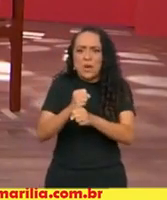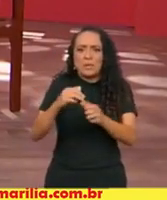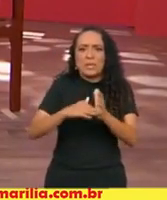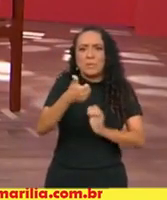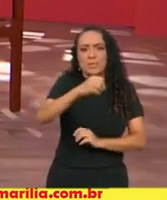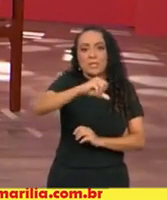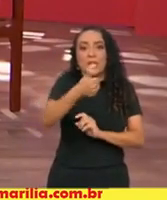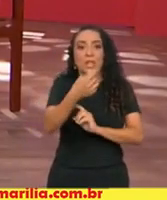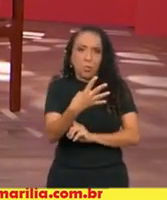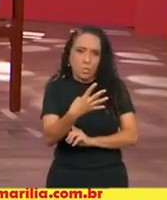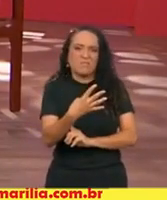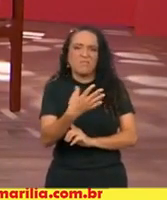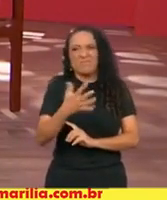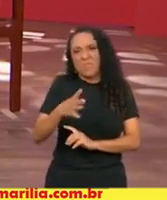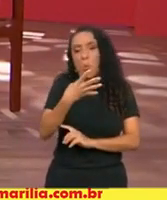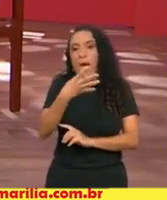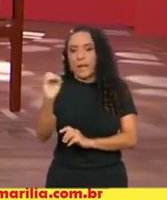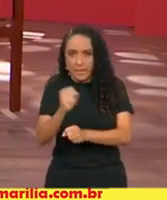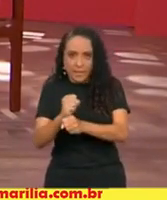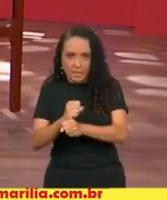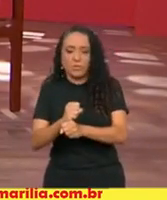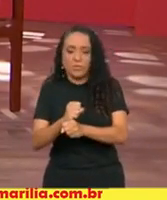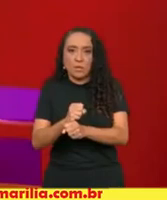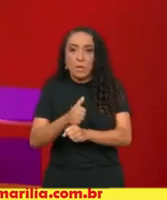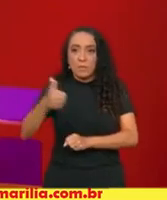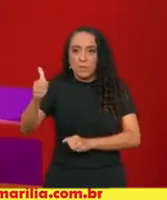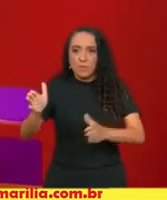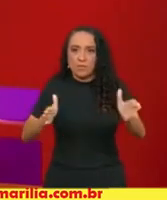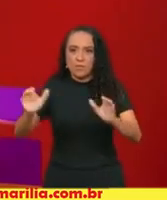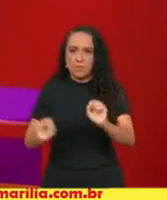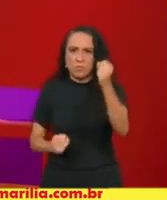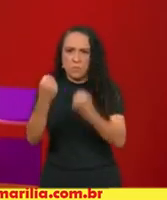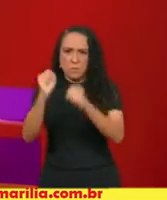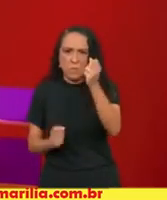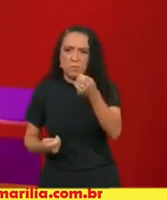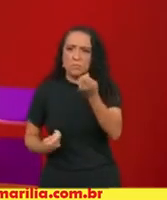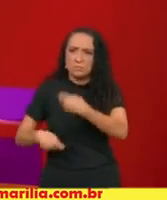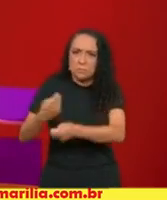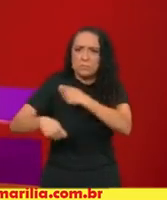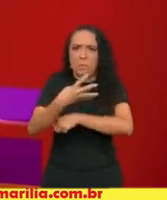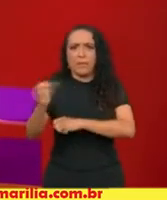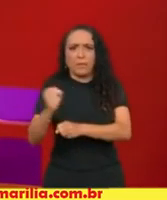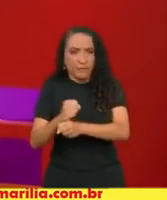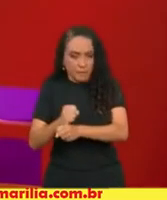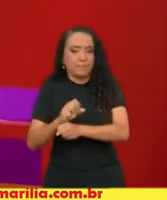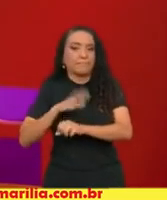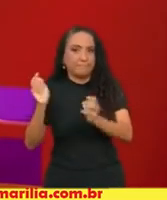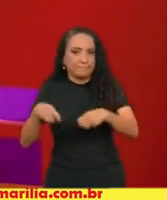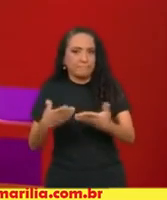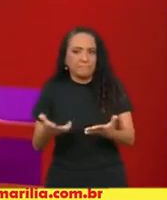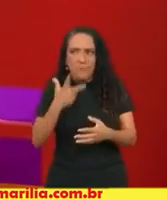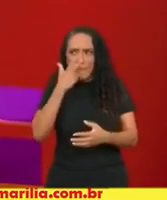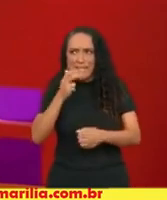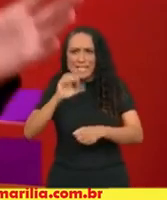1914. Então, basicamente isso. 40 anos, vai. 40 anos. Fabuloso. Primeira potência manufatureira global em 40 anos, né? Parece, sei lá,